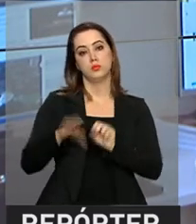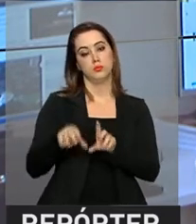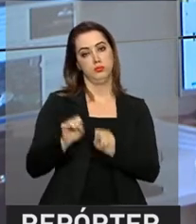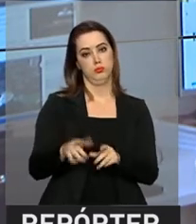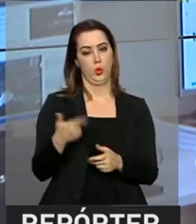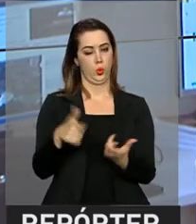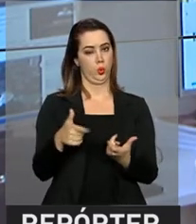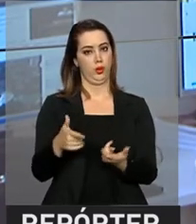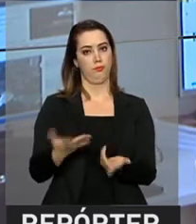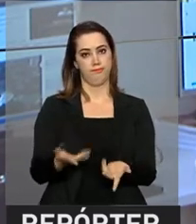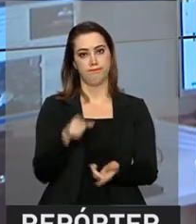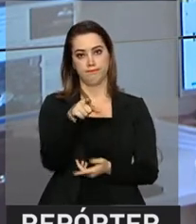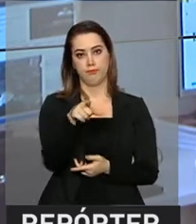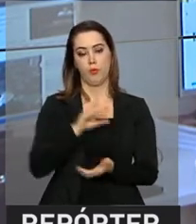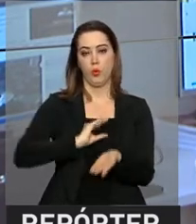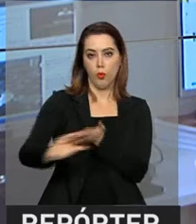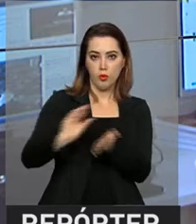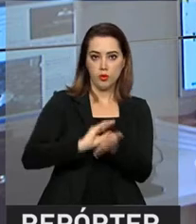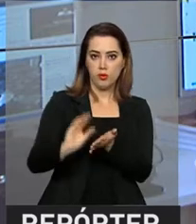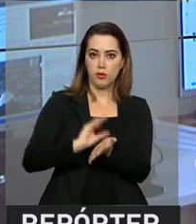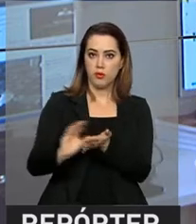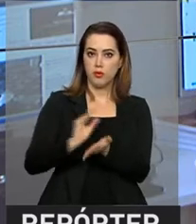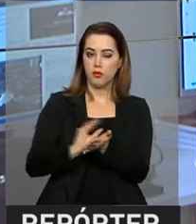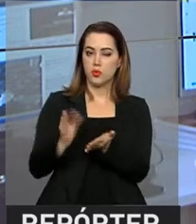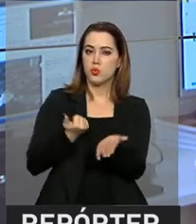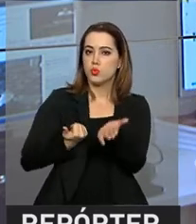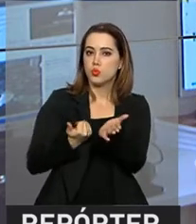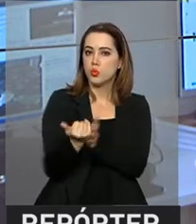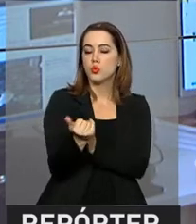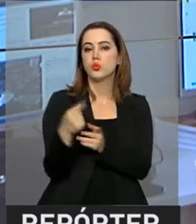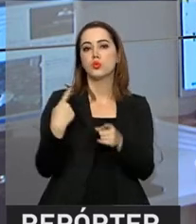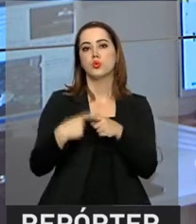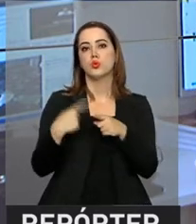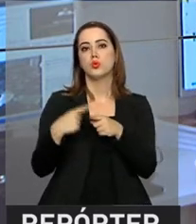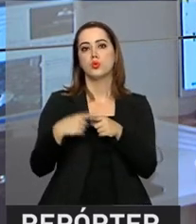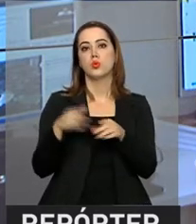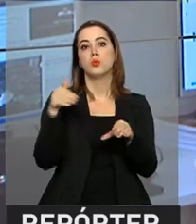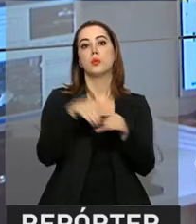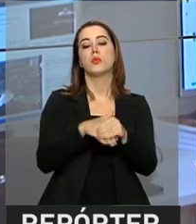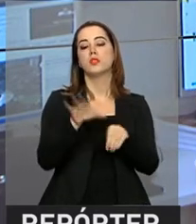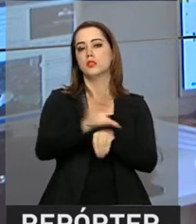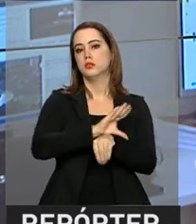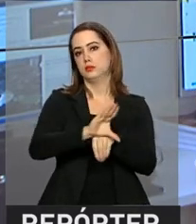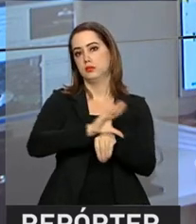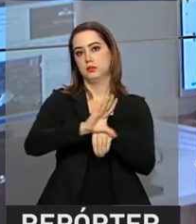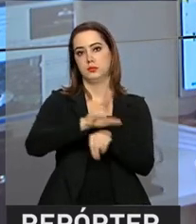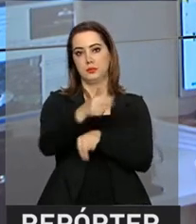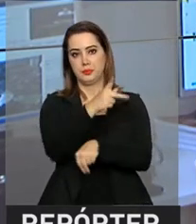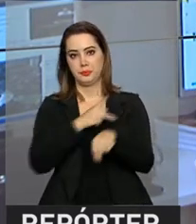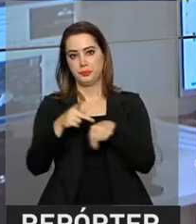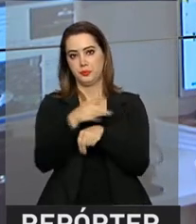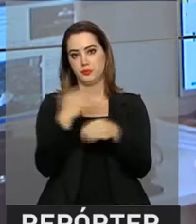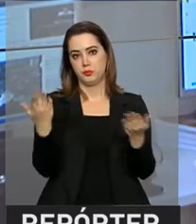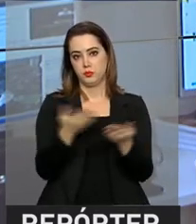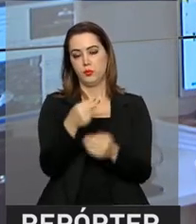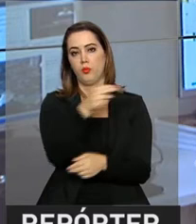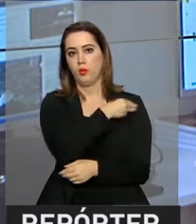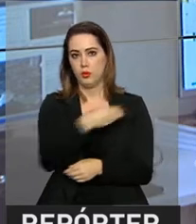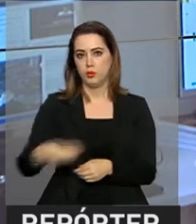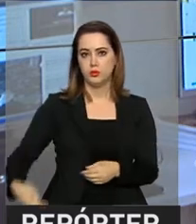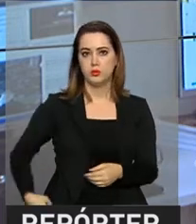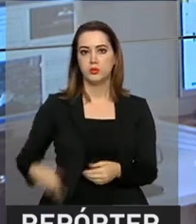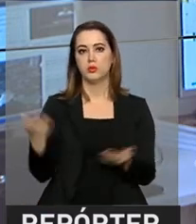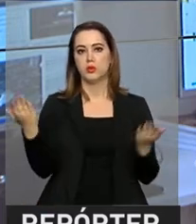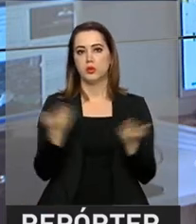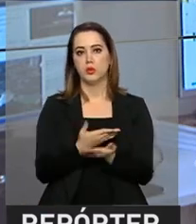Os investimentos nessas duas áreas estão vinculados à Constituição do país. Meirelles participa de uma audiência pública na Comissão Especial